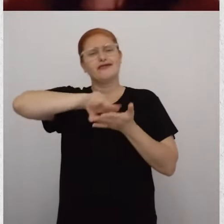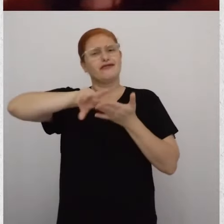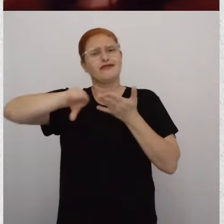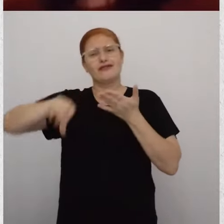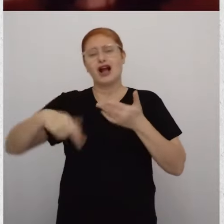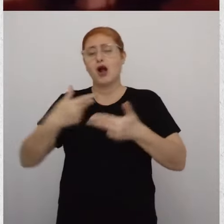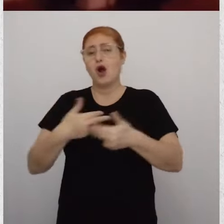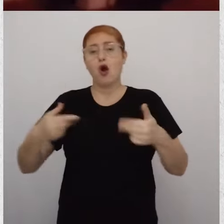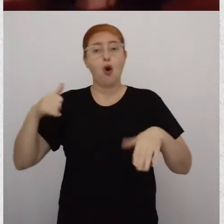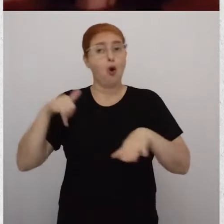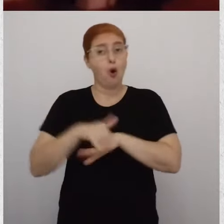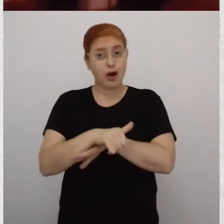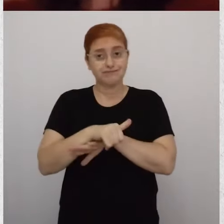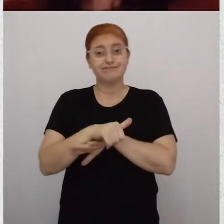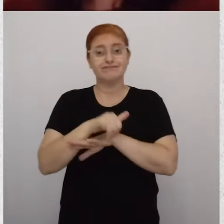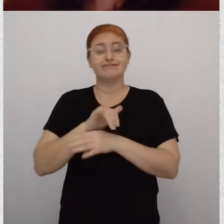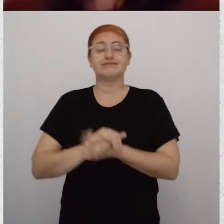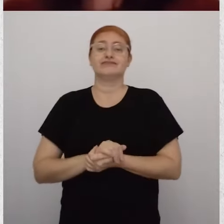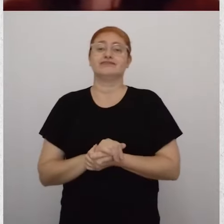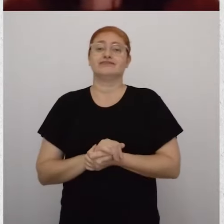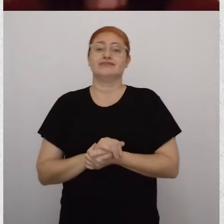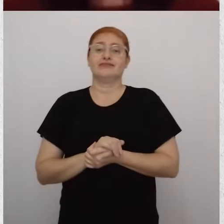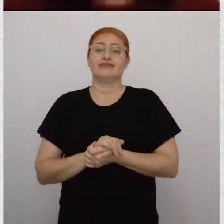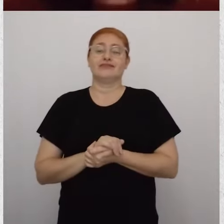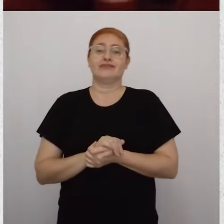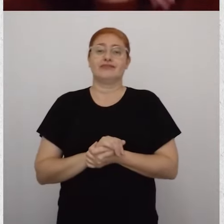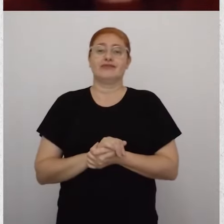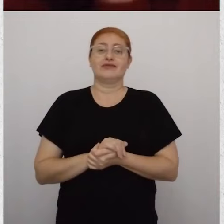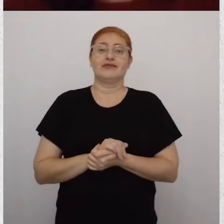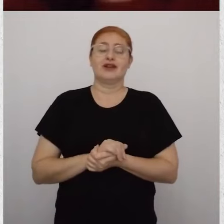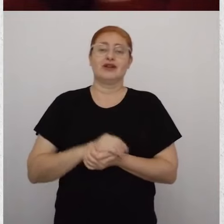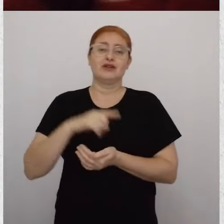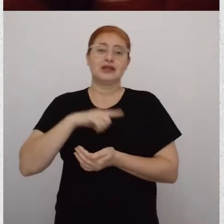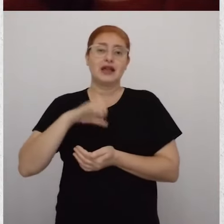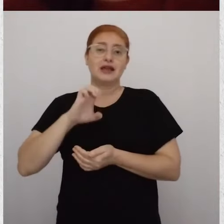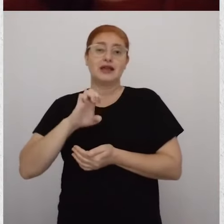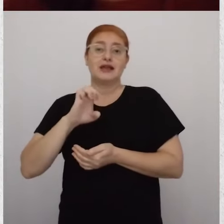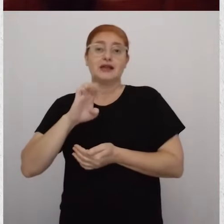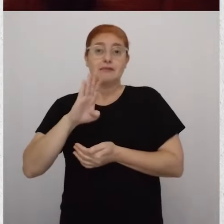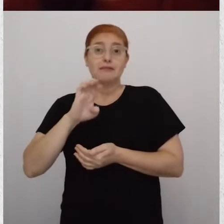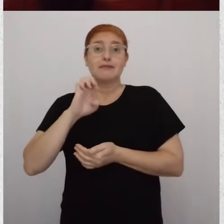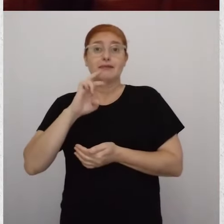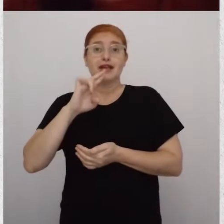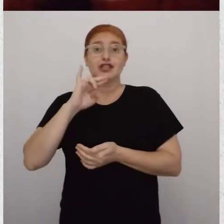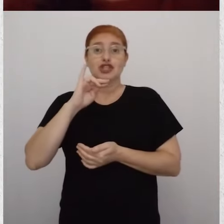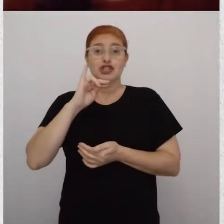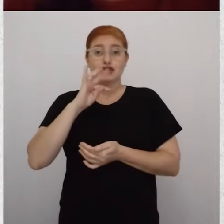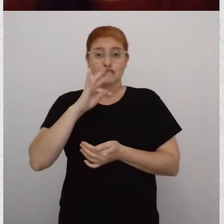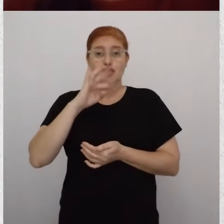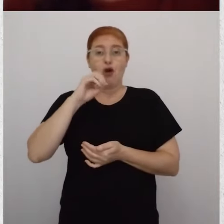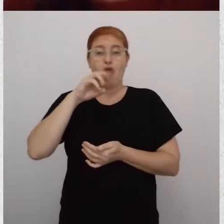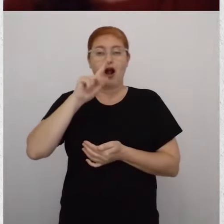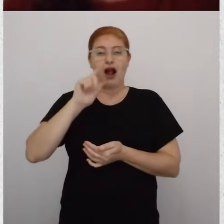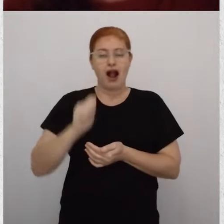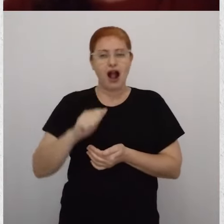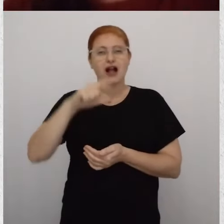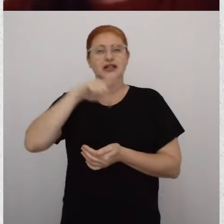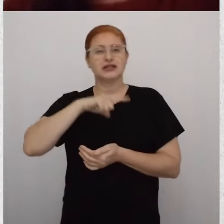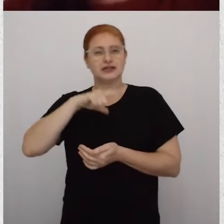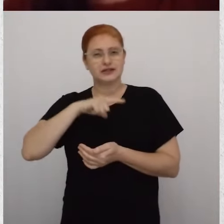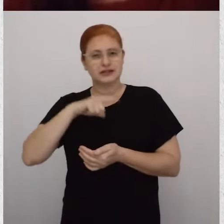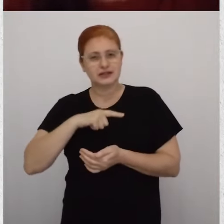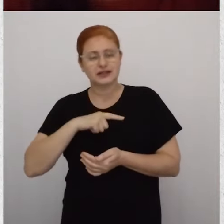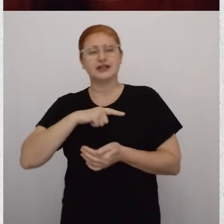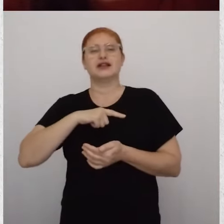episódios assim. Acho que o Encontro de Bertioga é um episódio, né, de disputa de questões de classe e raciais